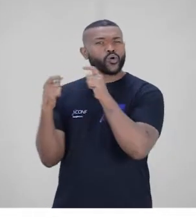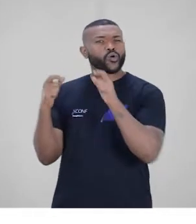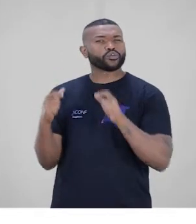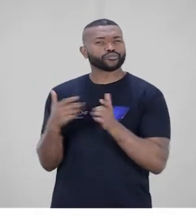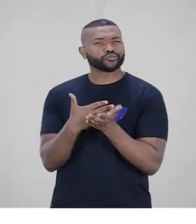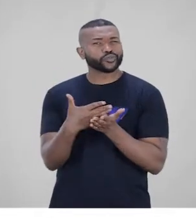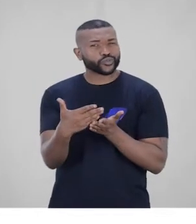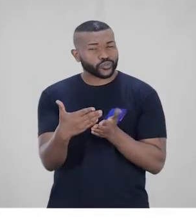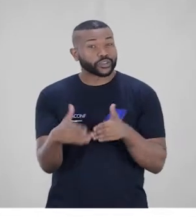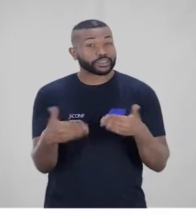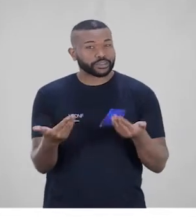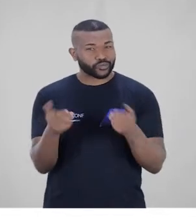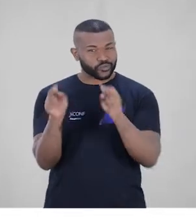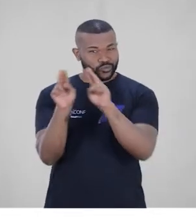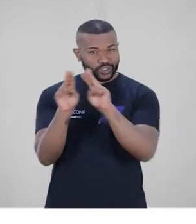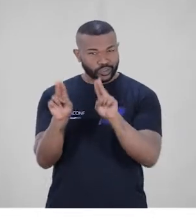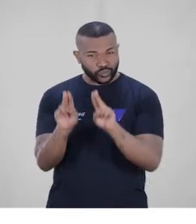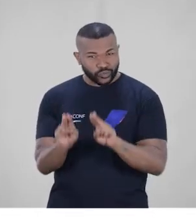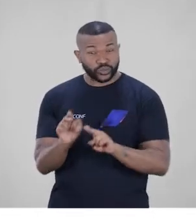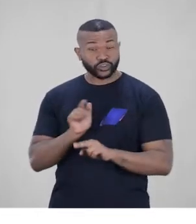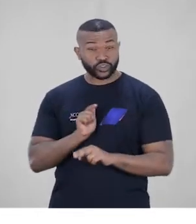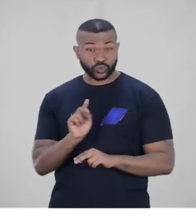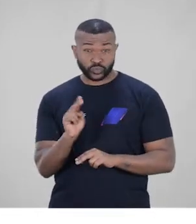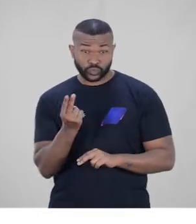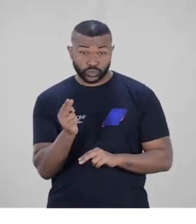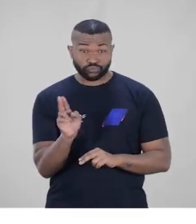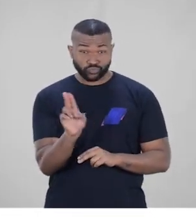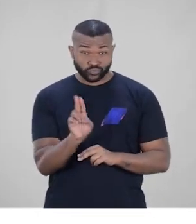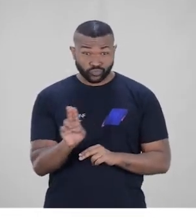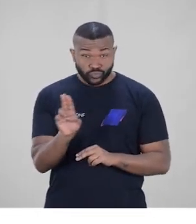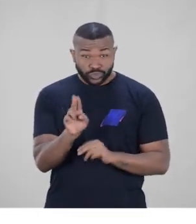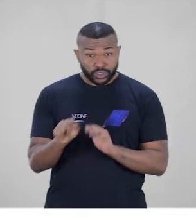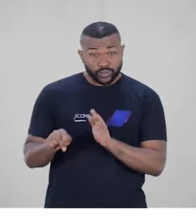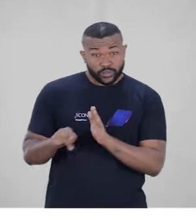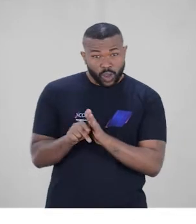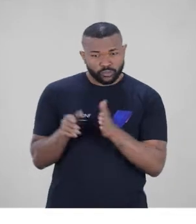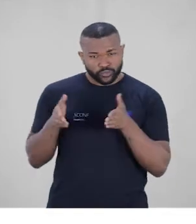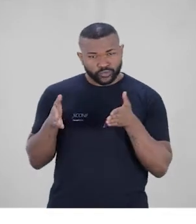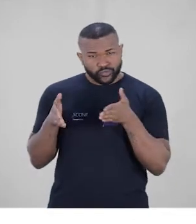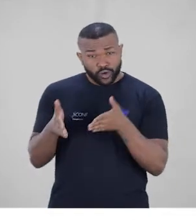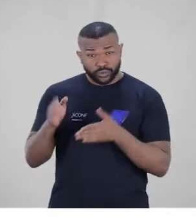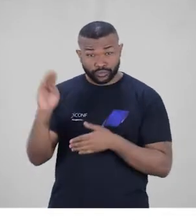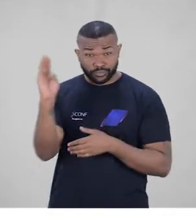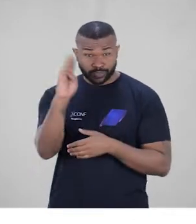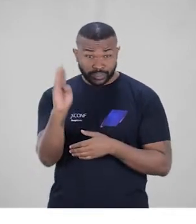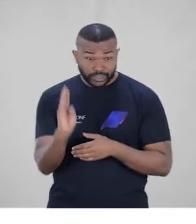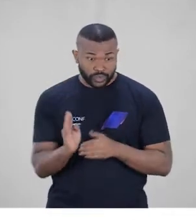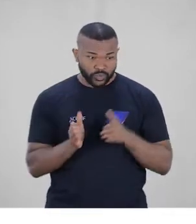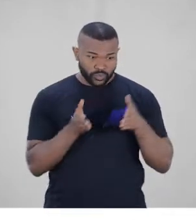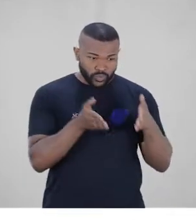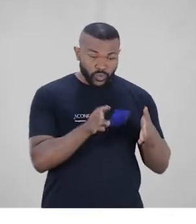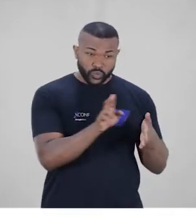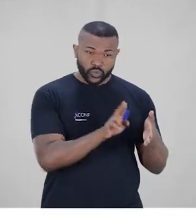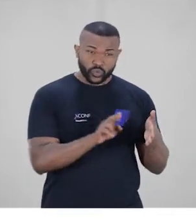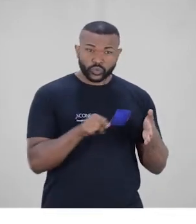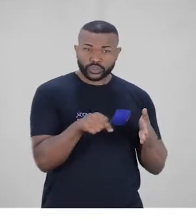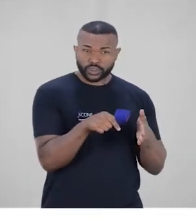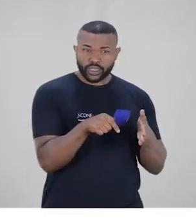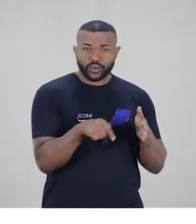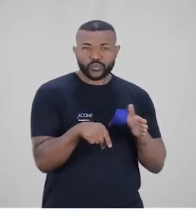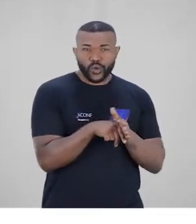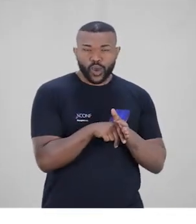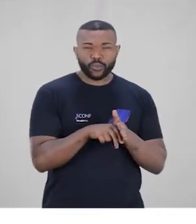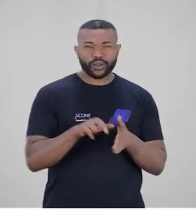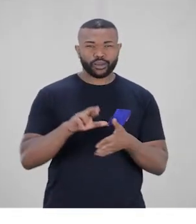está vindo. Então a Natura tinha duas aplicações, uma aplicação focada no Brasil e uma aplicação focada